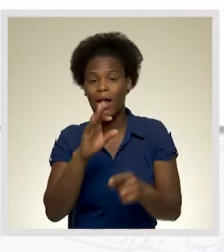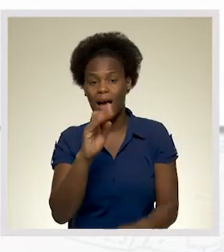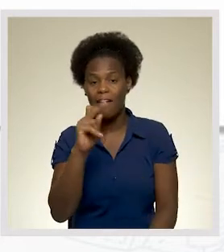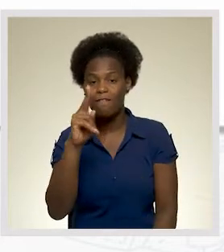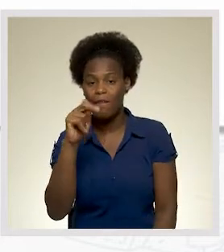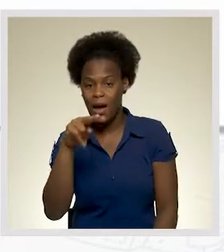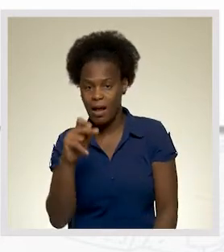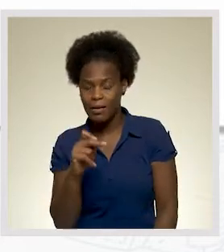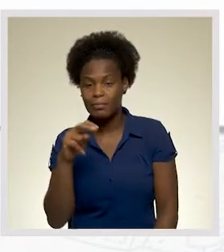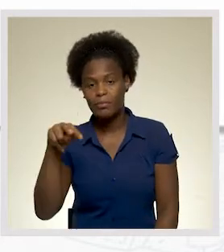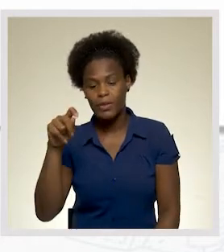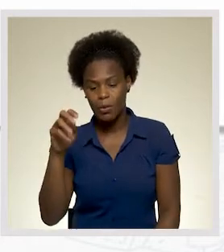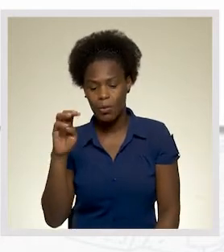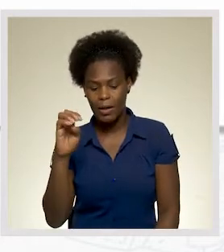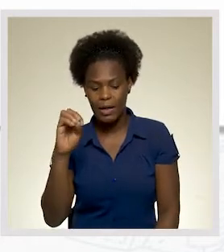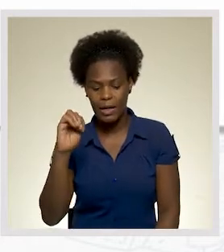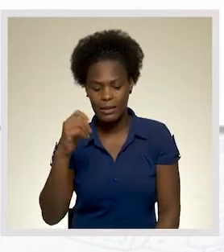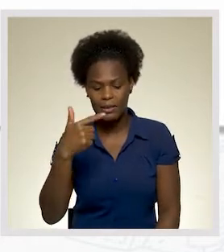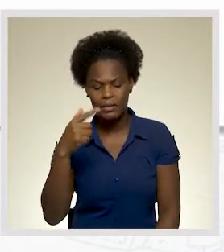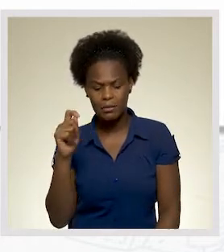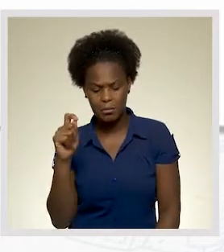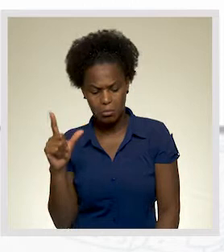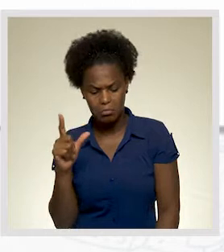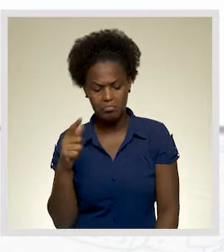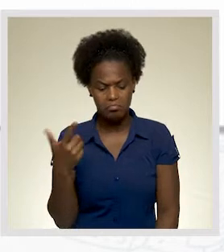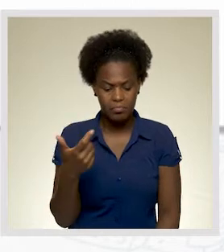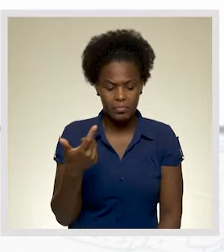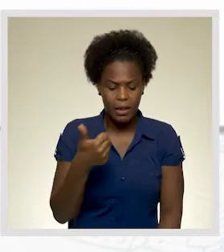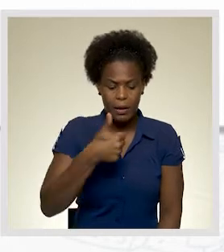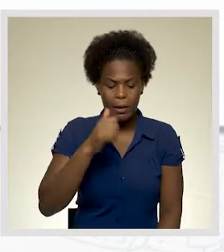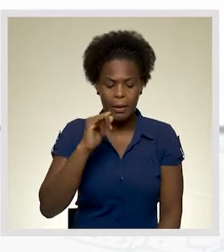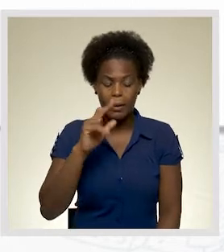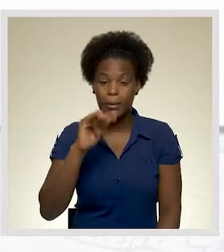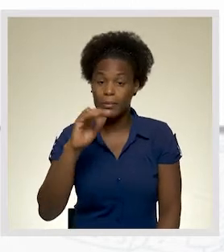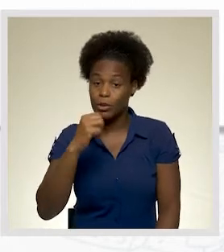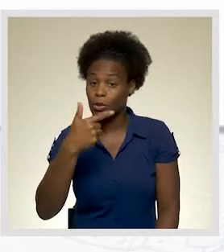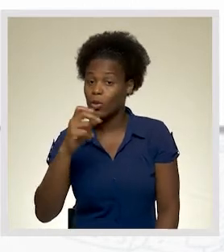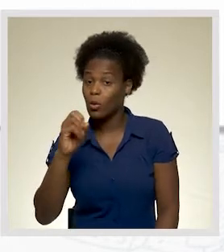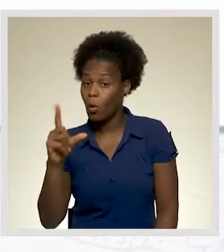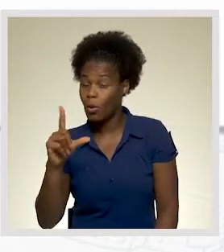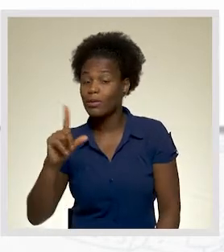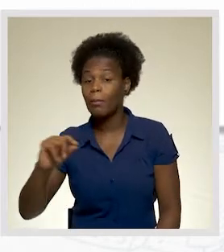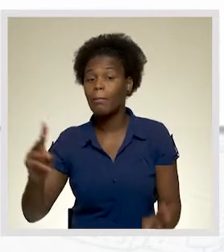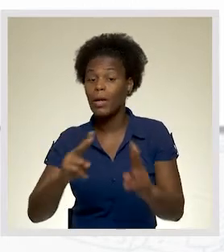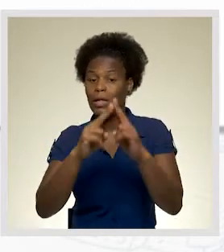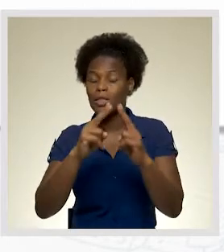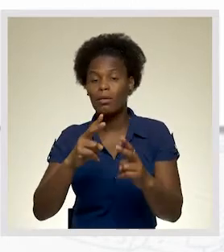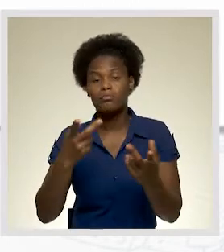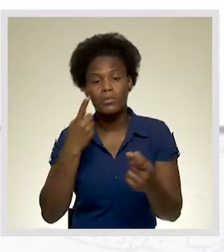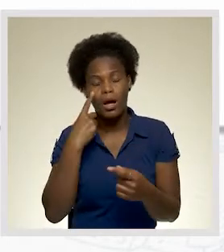Newcastle, Bristol e Paris. Com o distanciamento crítico que a experiência no estrangeiro lhe